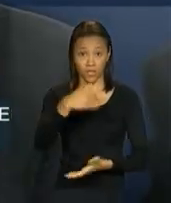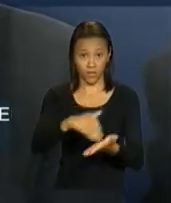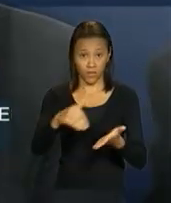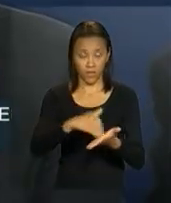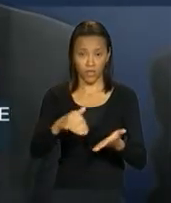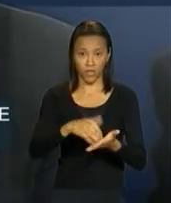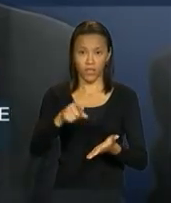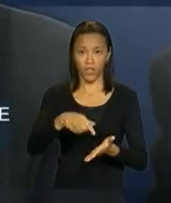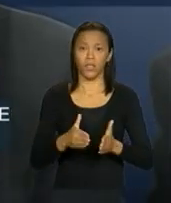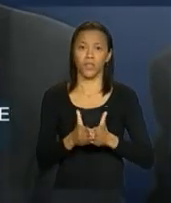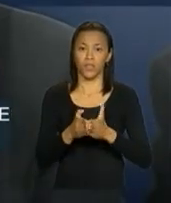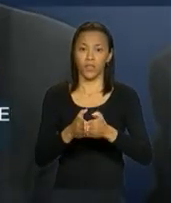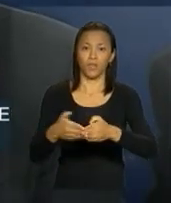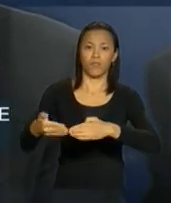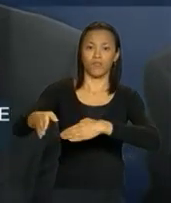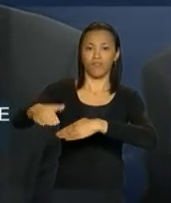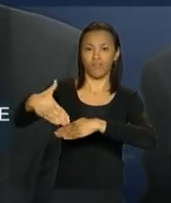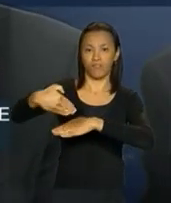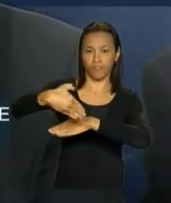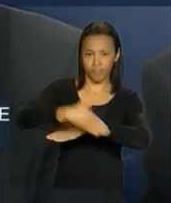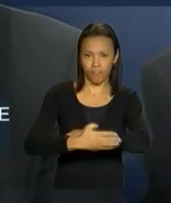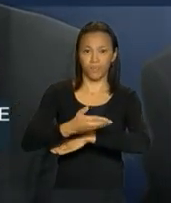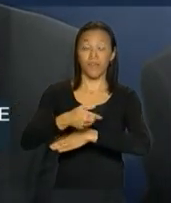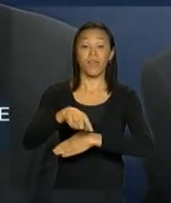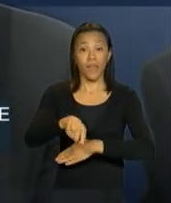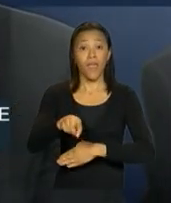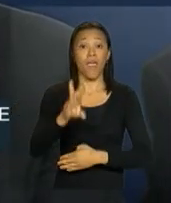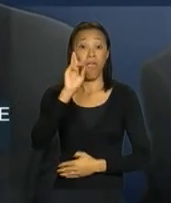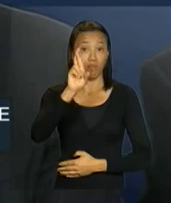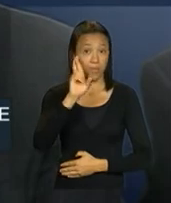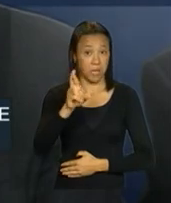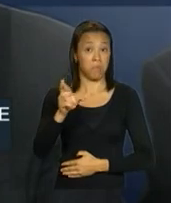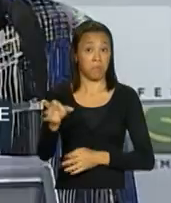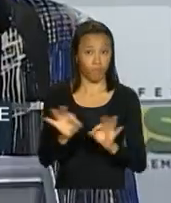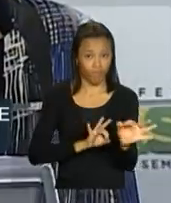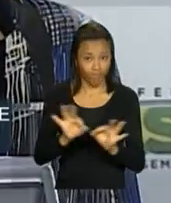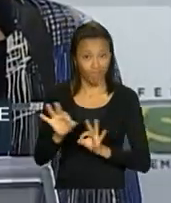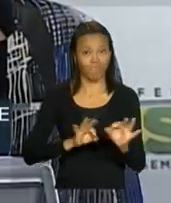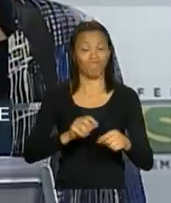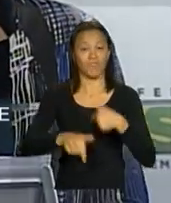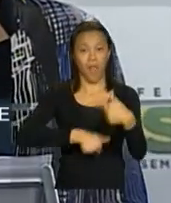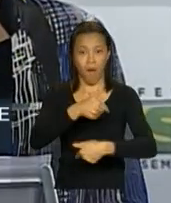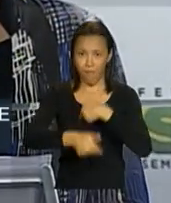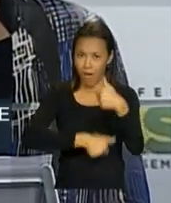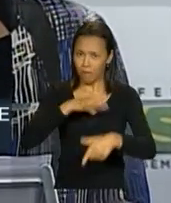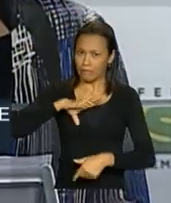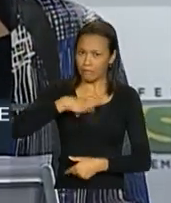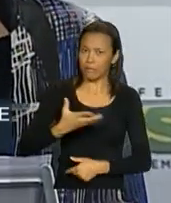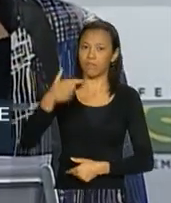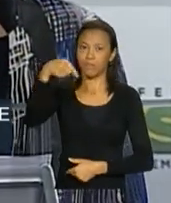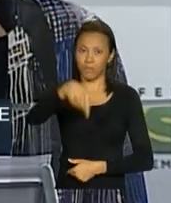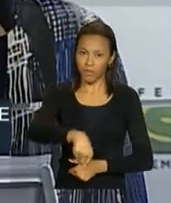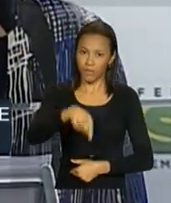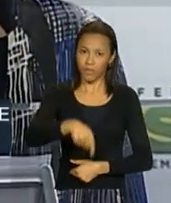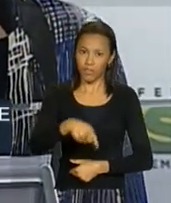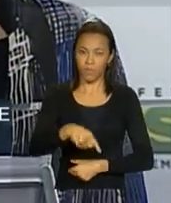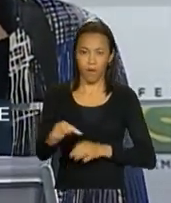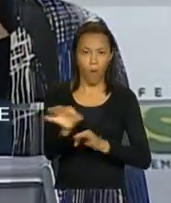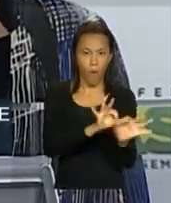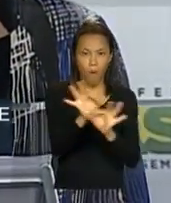portos responsável pela condução desse trabalho desafiador para a